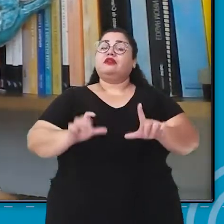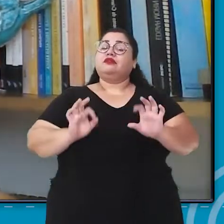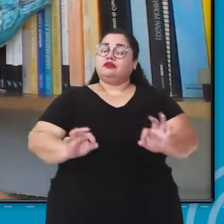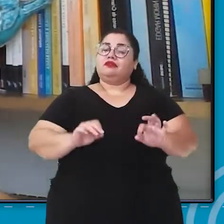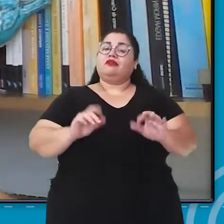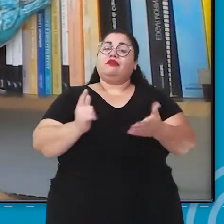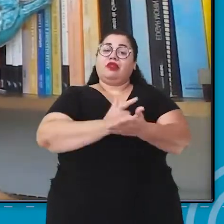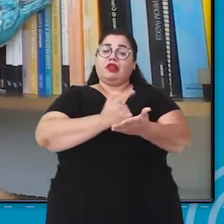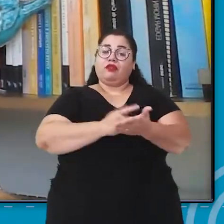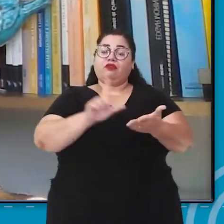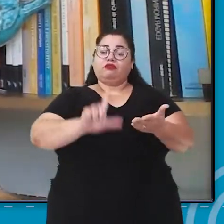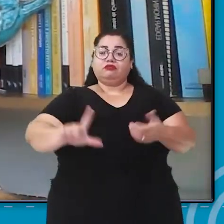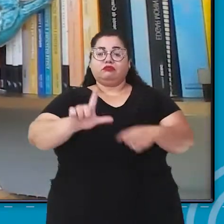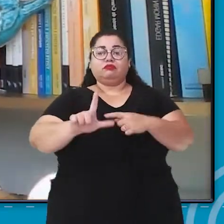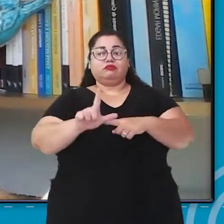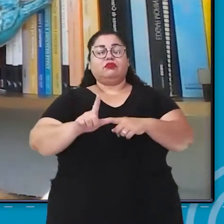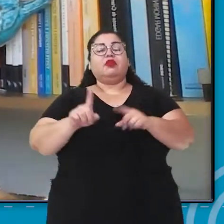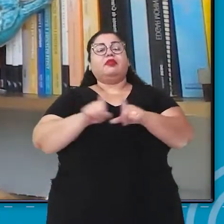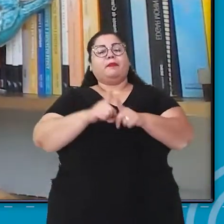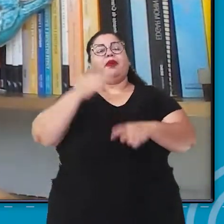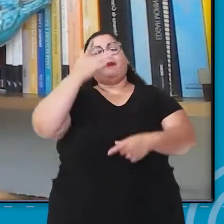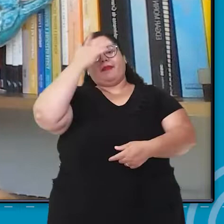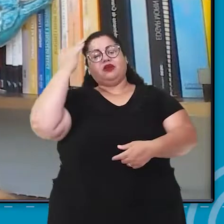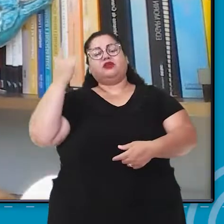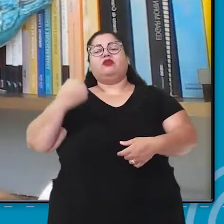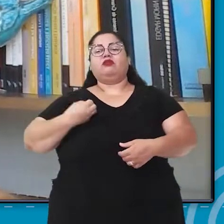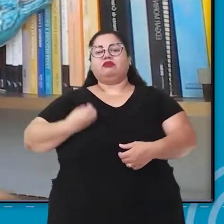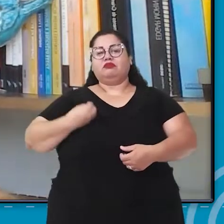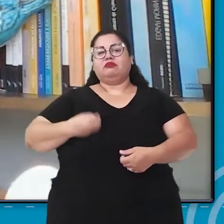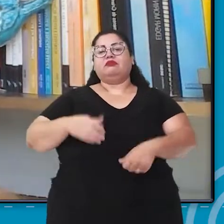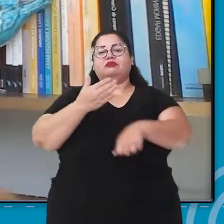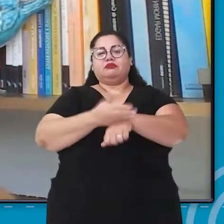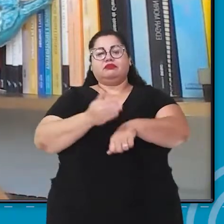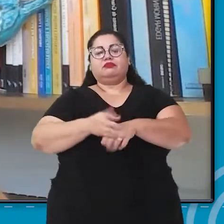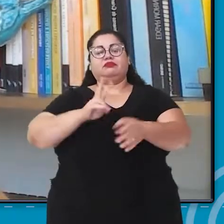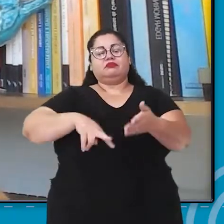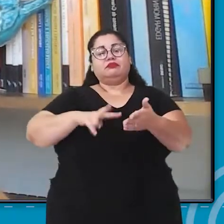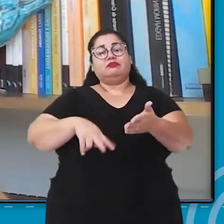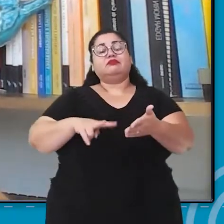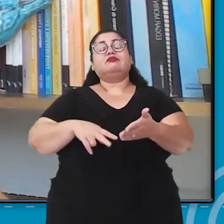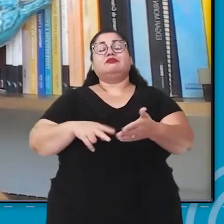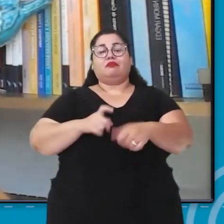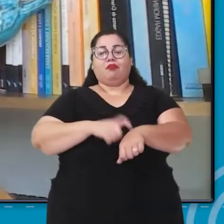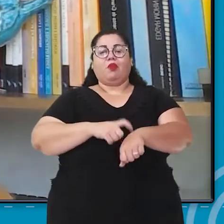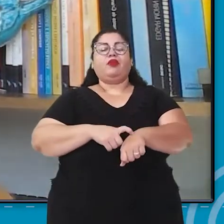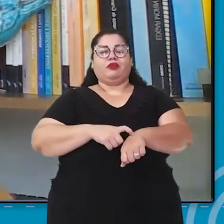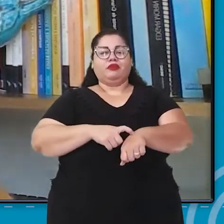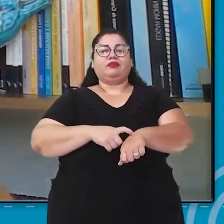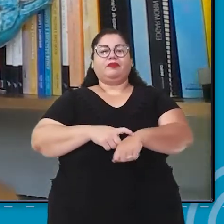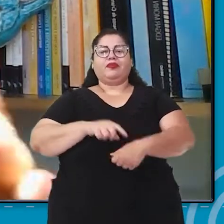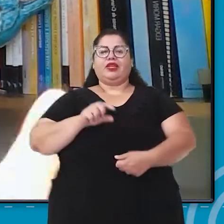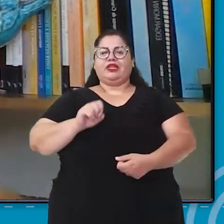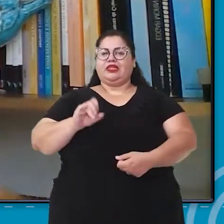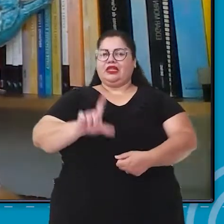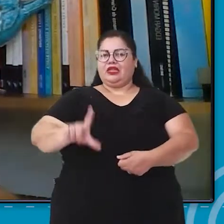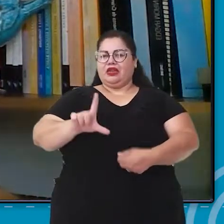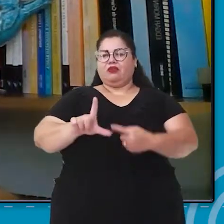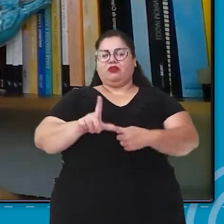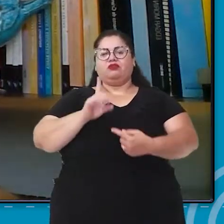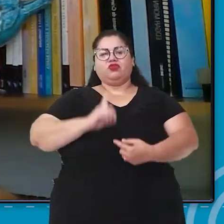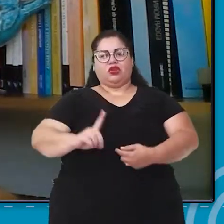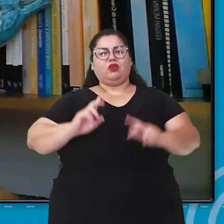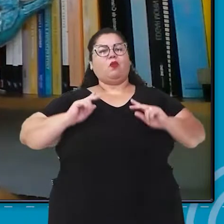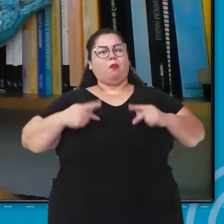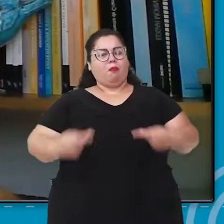livro literário e a garantia de pessoas vivendo e promovendo práticas de leitura. Se a literatura é um